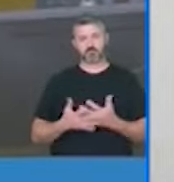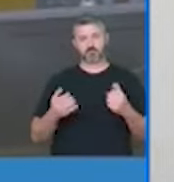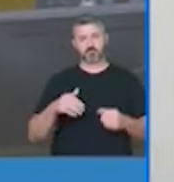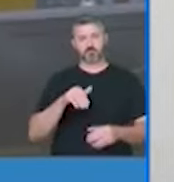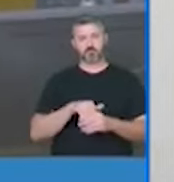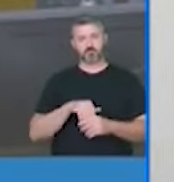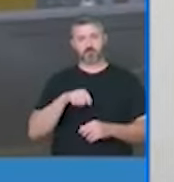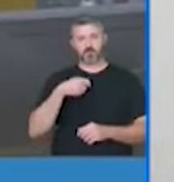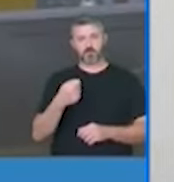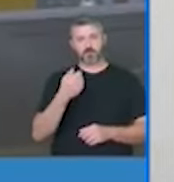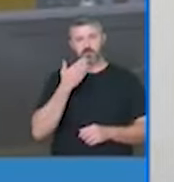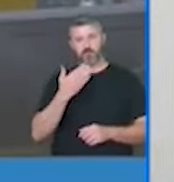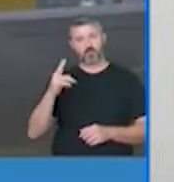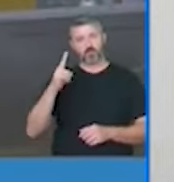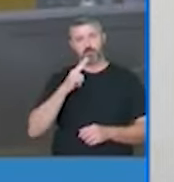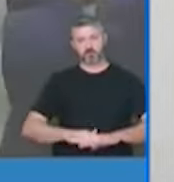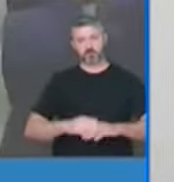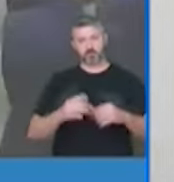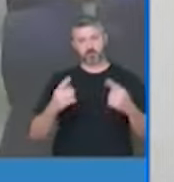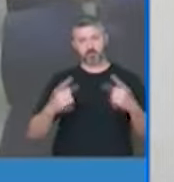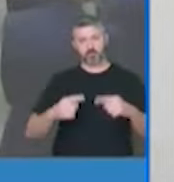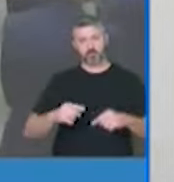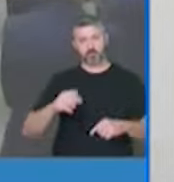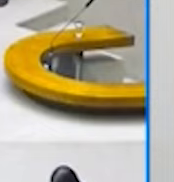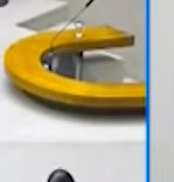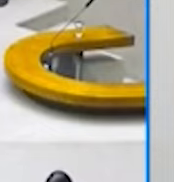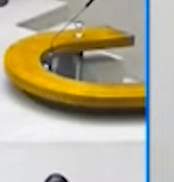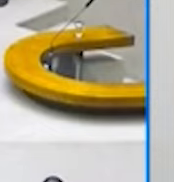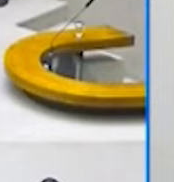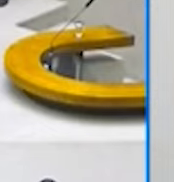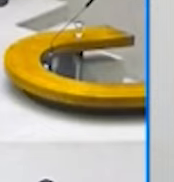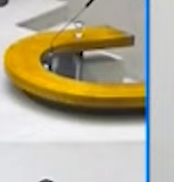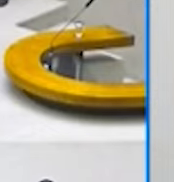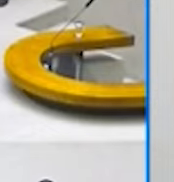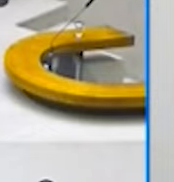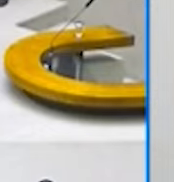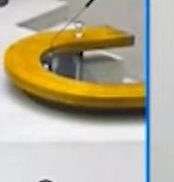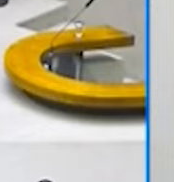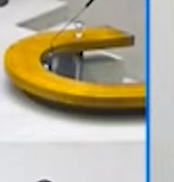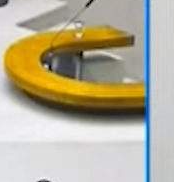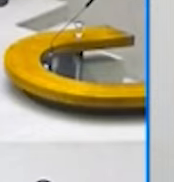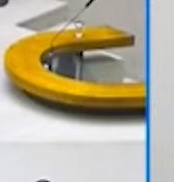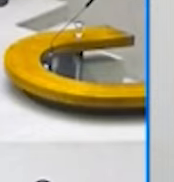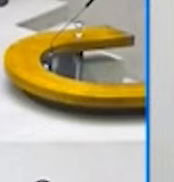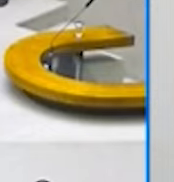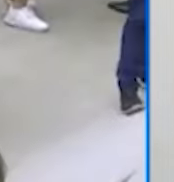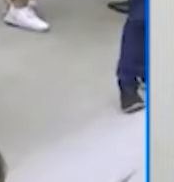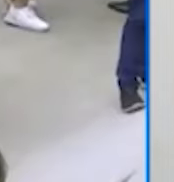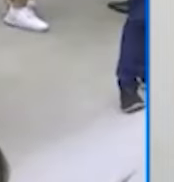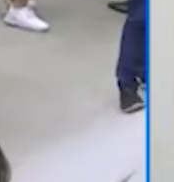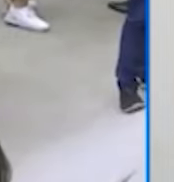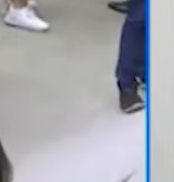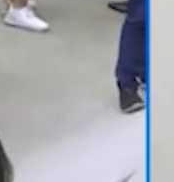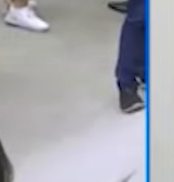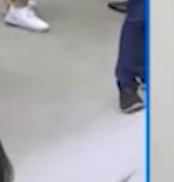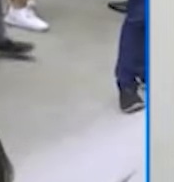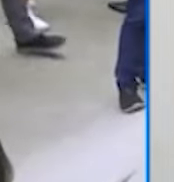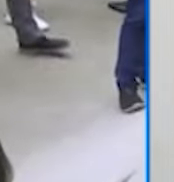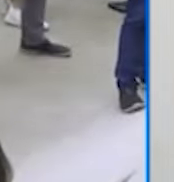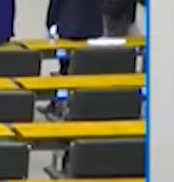nessa aprovação, significa o quê? Quando o projeto foi votado, ele não foi devidamente apregoado pela mesa, né? Esses vídeos